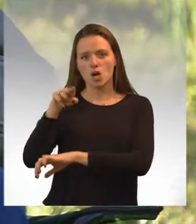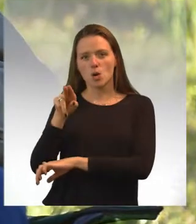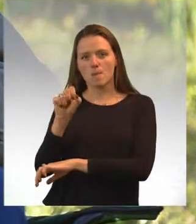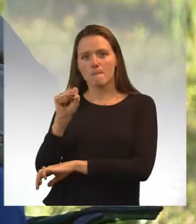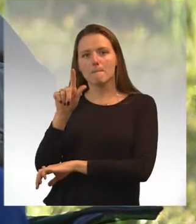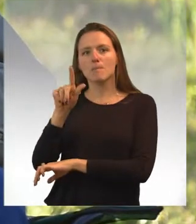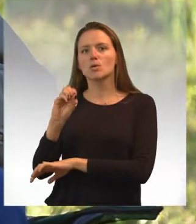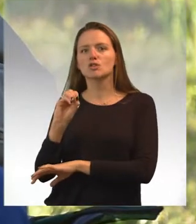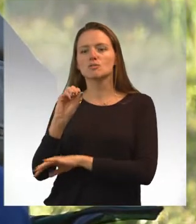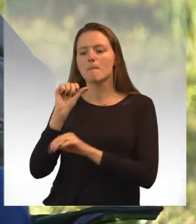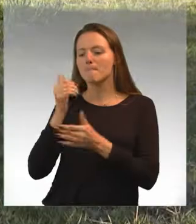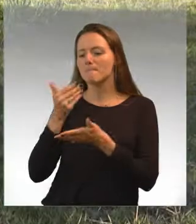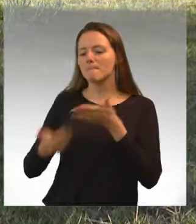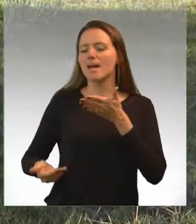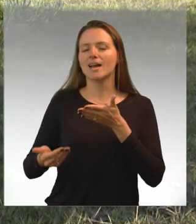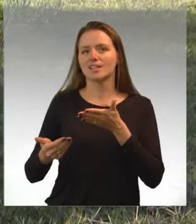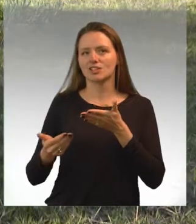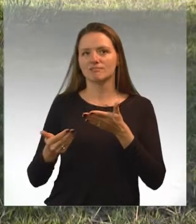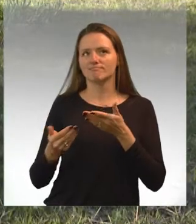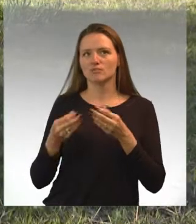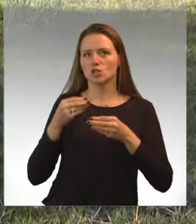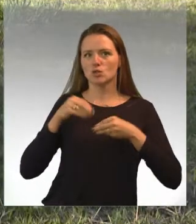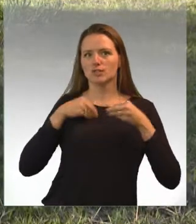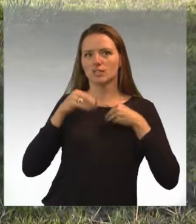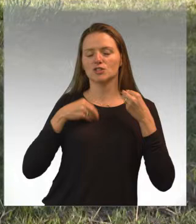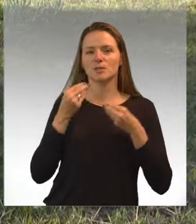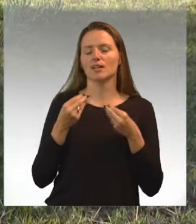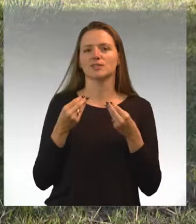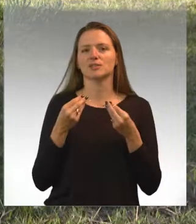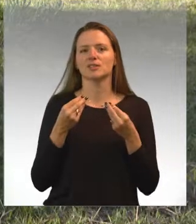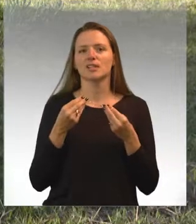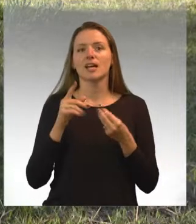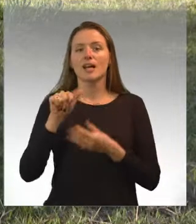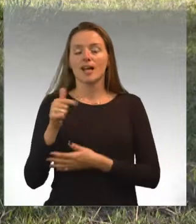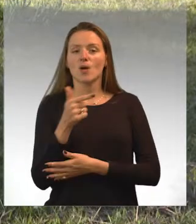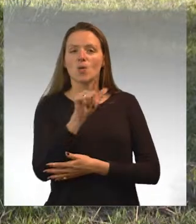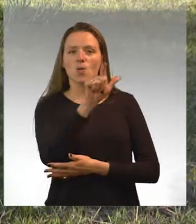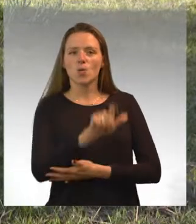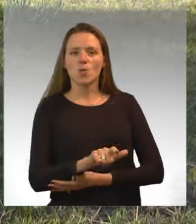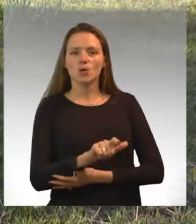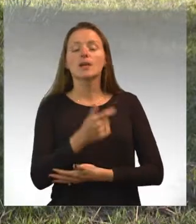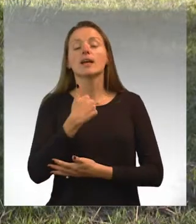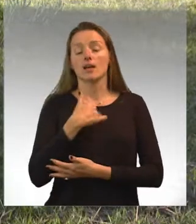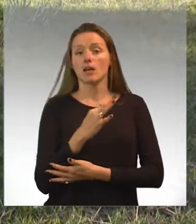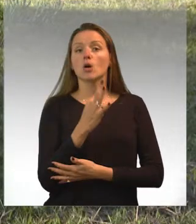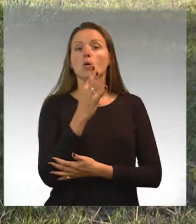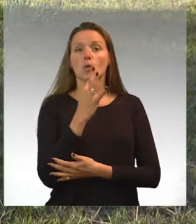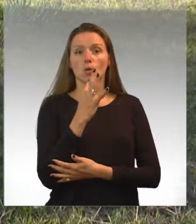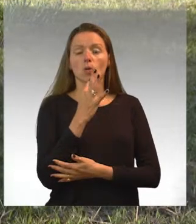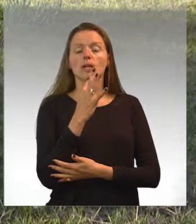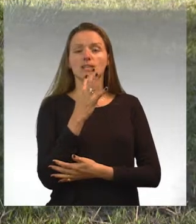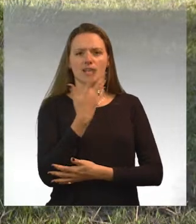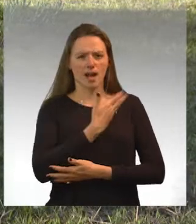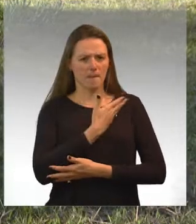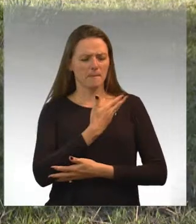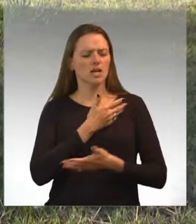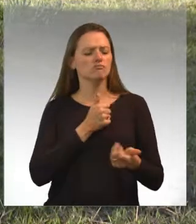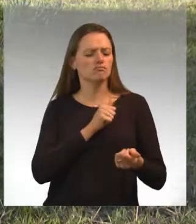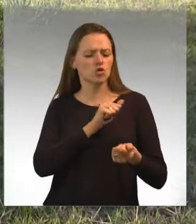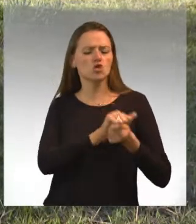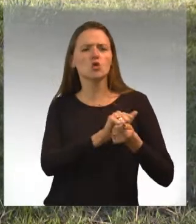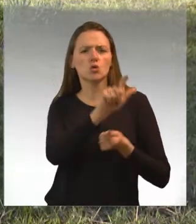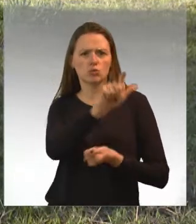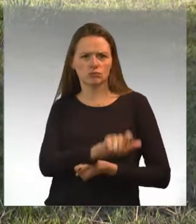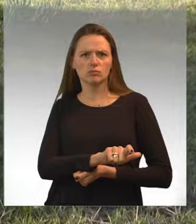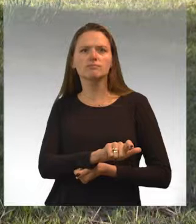do espírito, não é? Sítio do Burle Marx, e eu o conheci, era amigo dele, passava fim de semana com